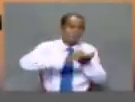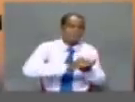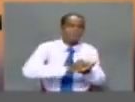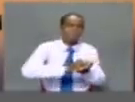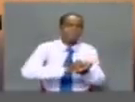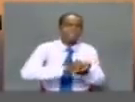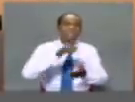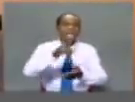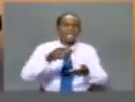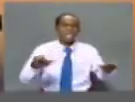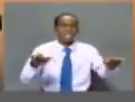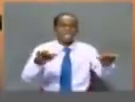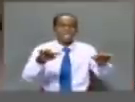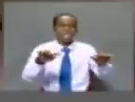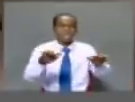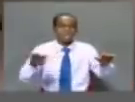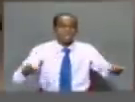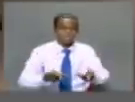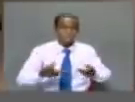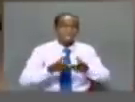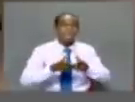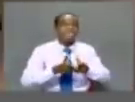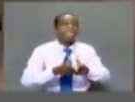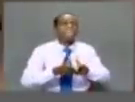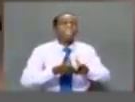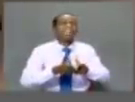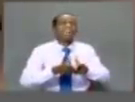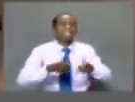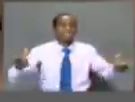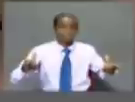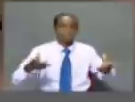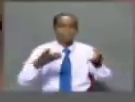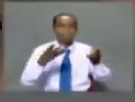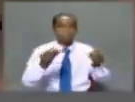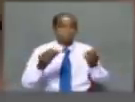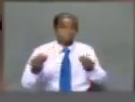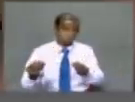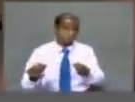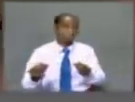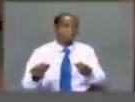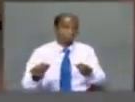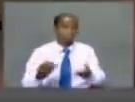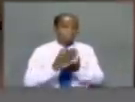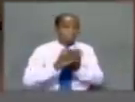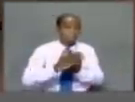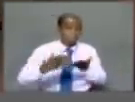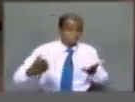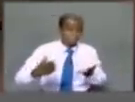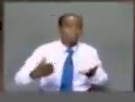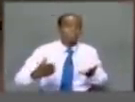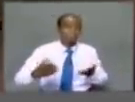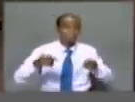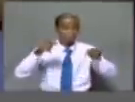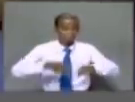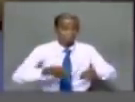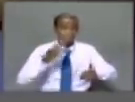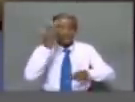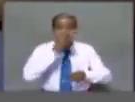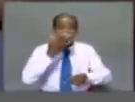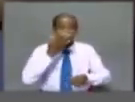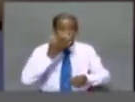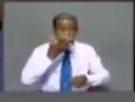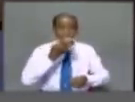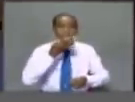milhões de passageiros por ano e que pretendia ser um hub para a região austral de África. Um